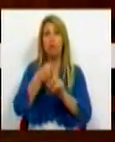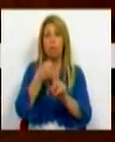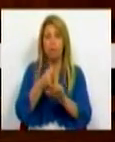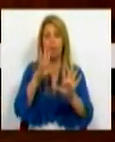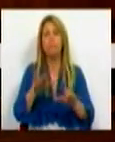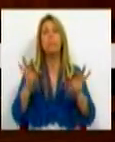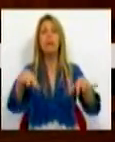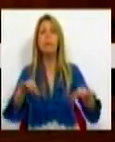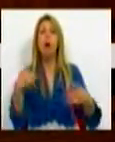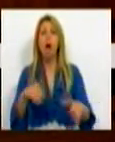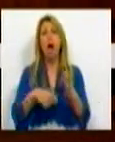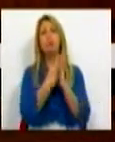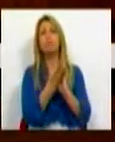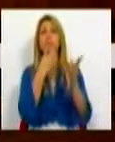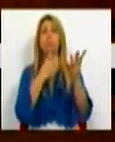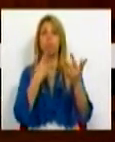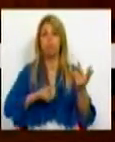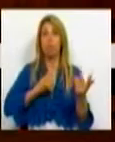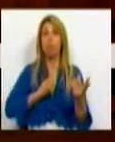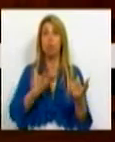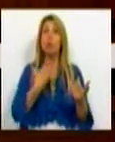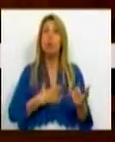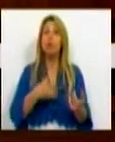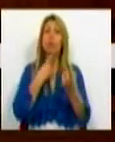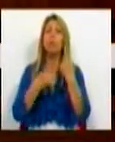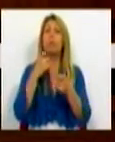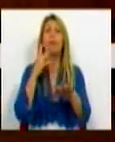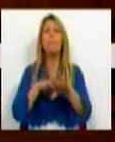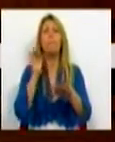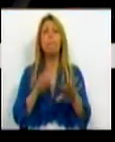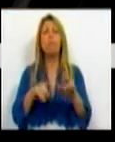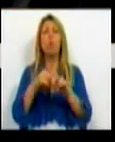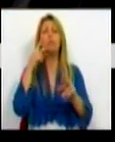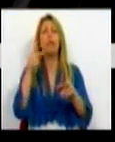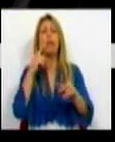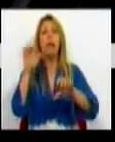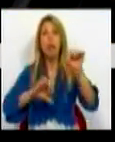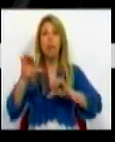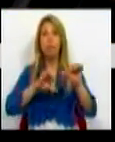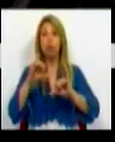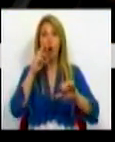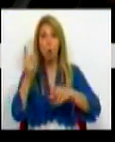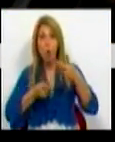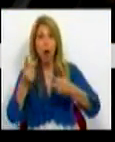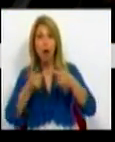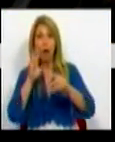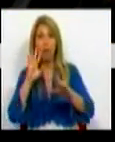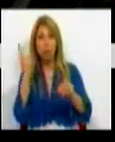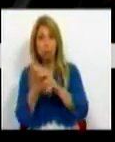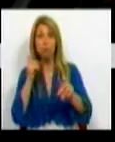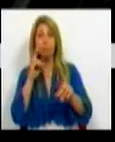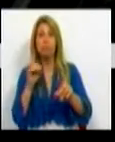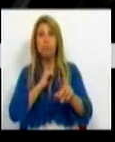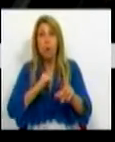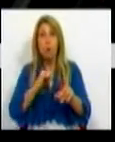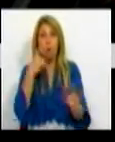preocupações, gostava de lhe fazer algumas questões sobre a acreditação do laboratório de análise de dopagens. Justamente porque há vários relatos no sentido